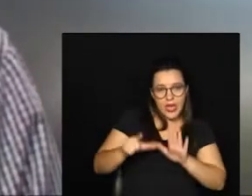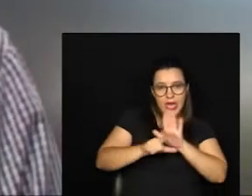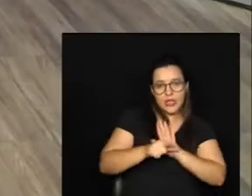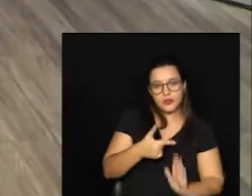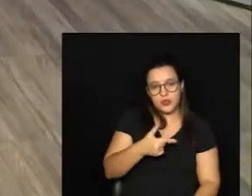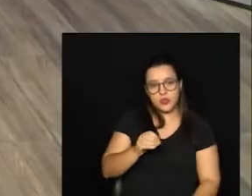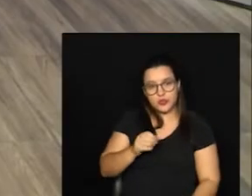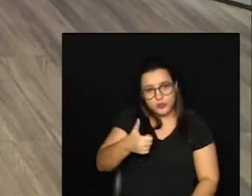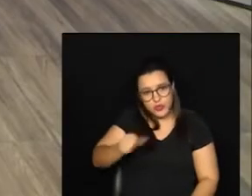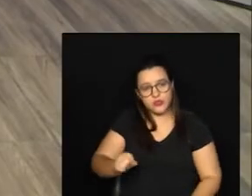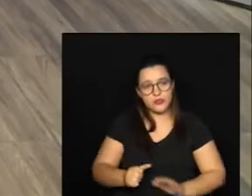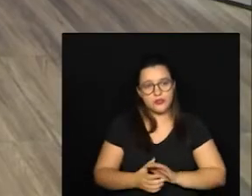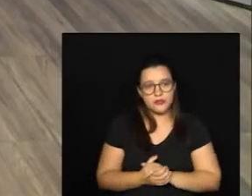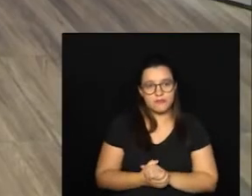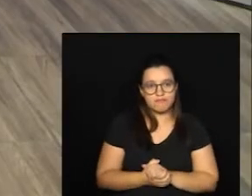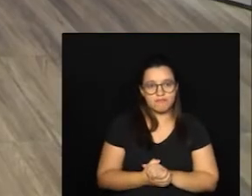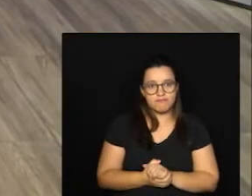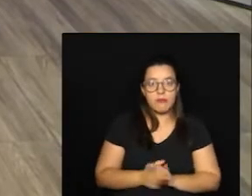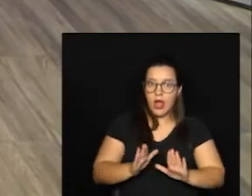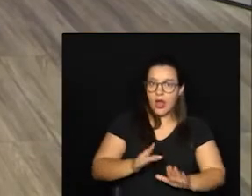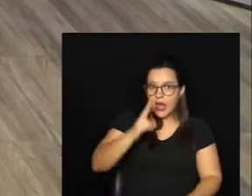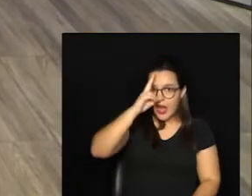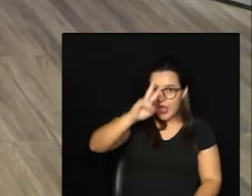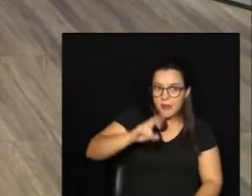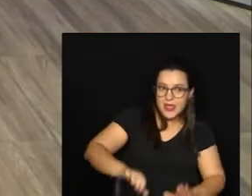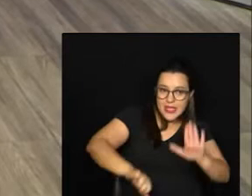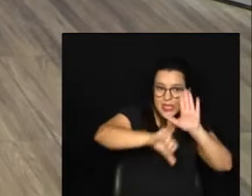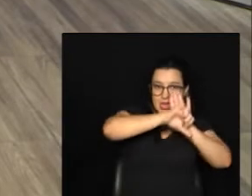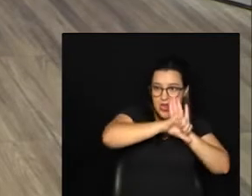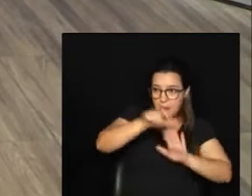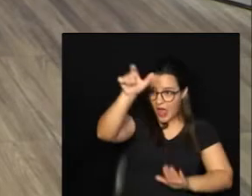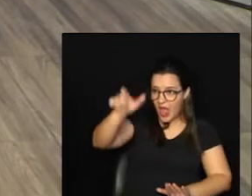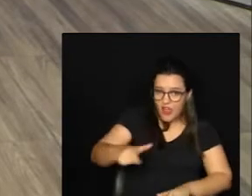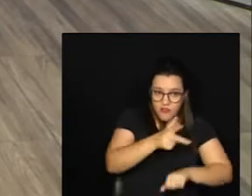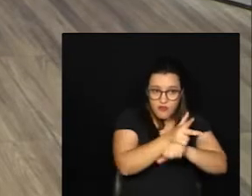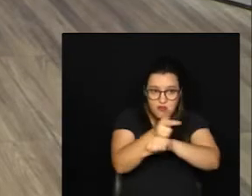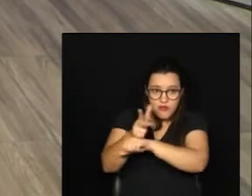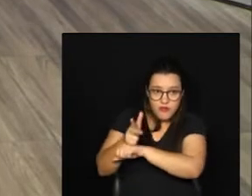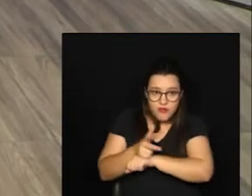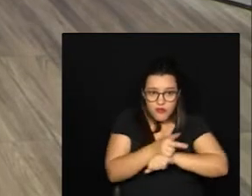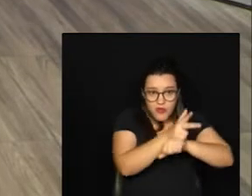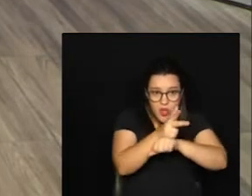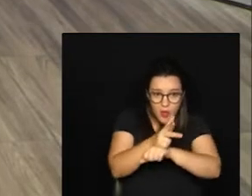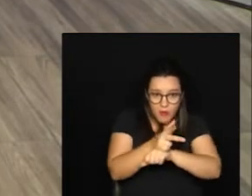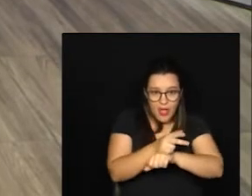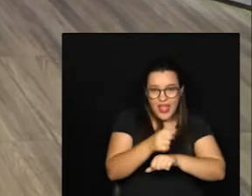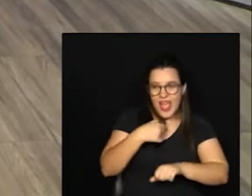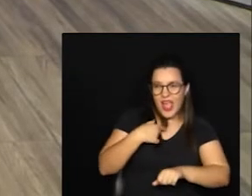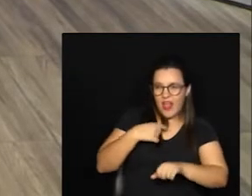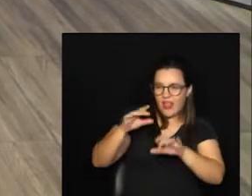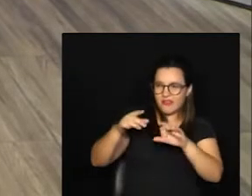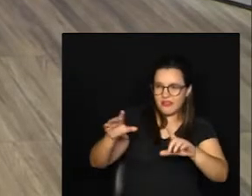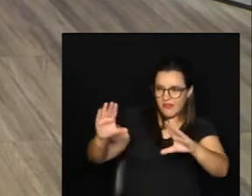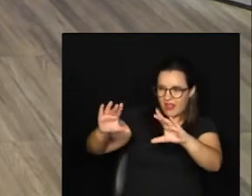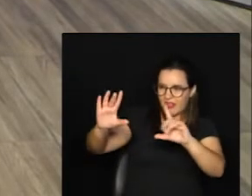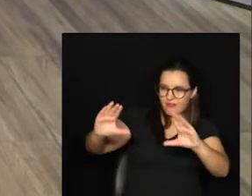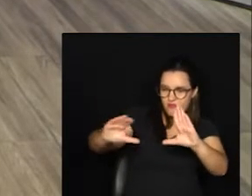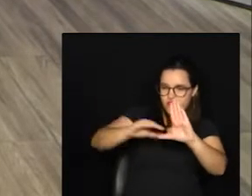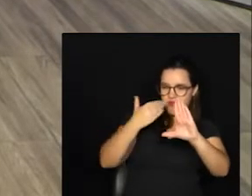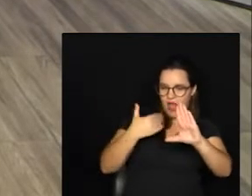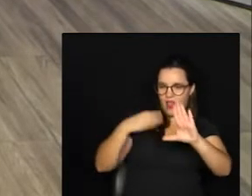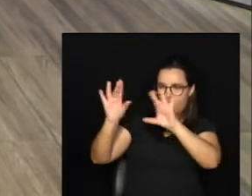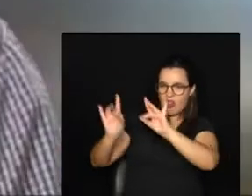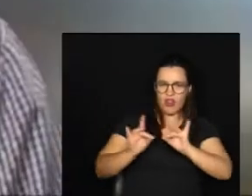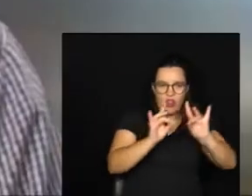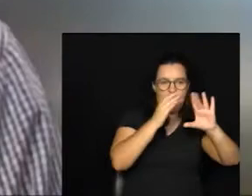É importante dizer que é crime a pessoa que filma e também a pessoa que divulga. Claro, são